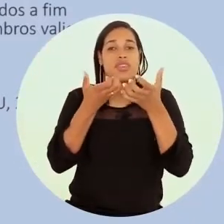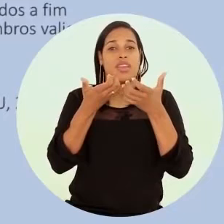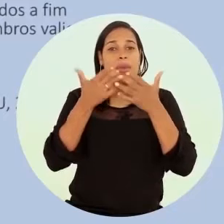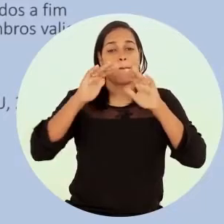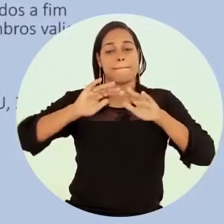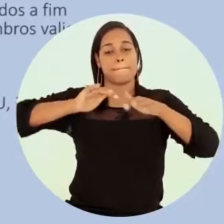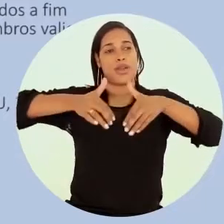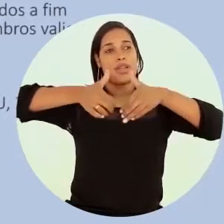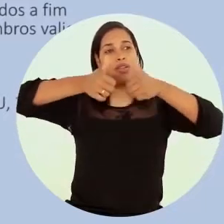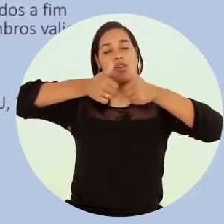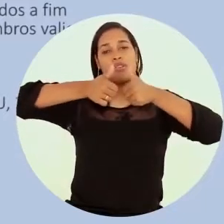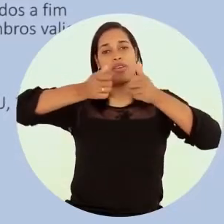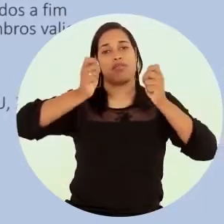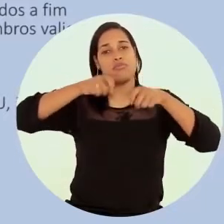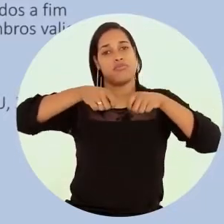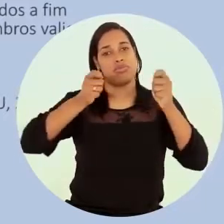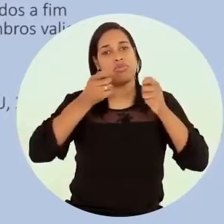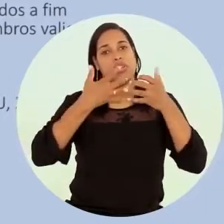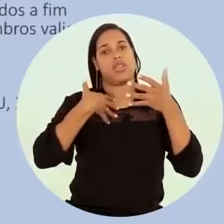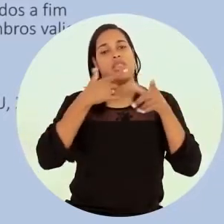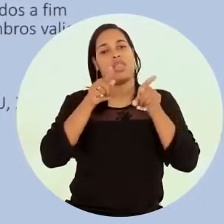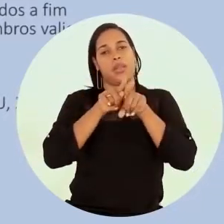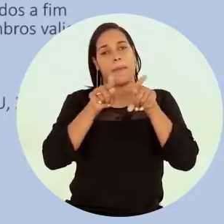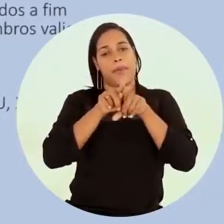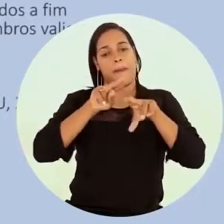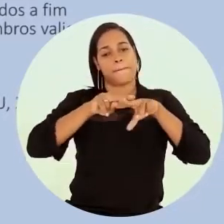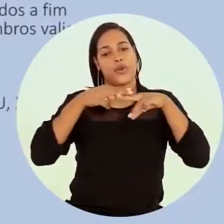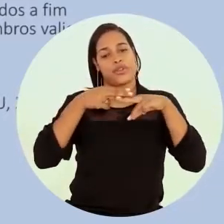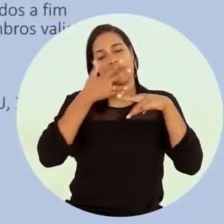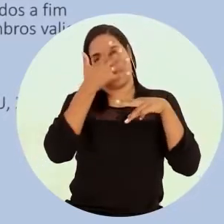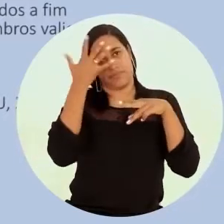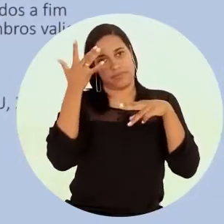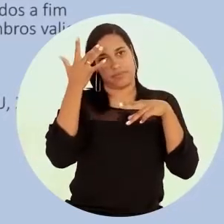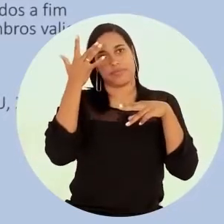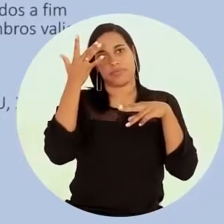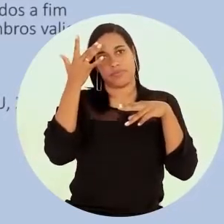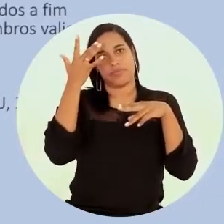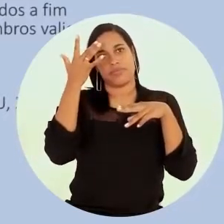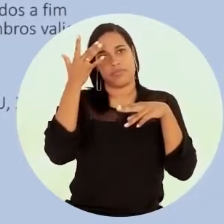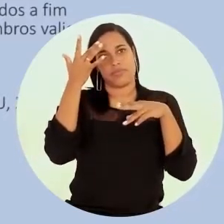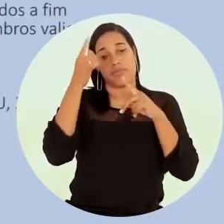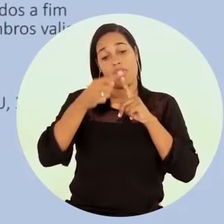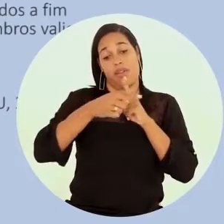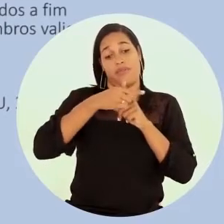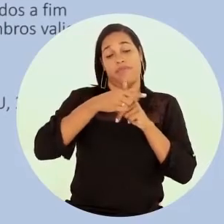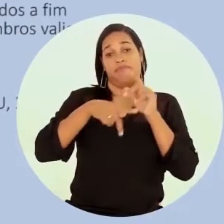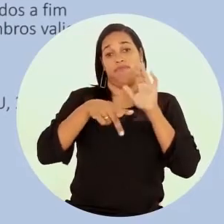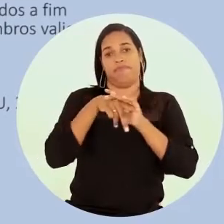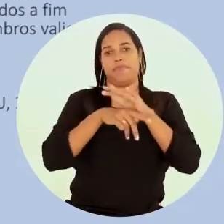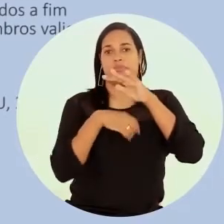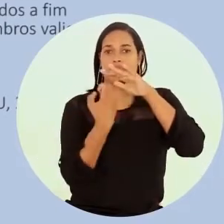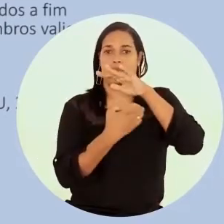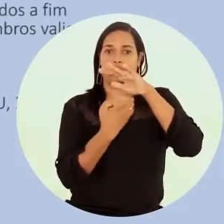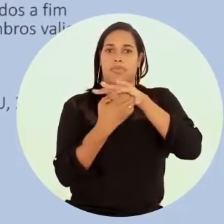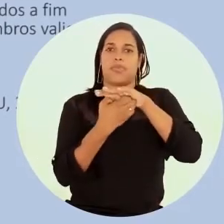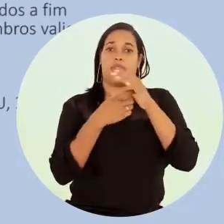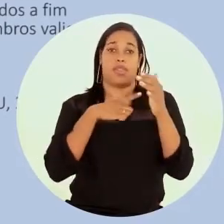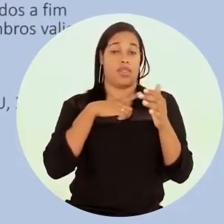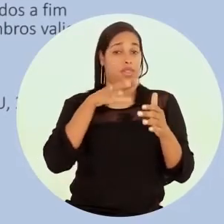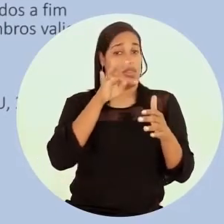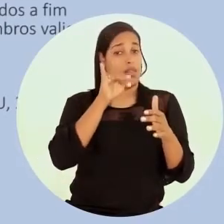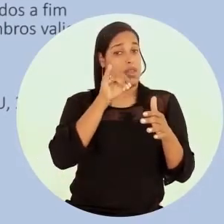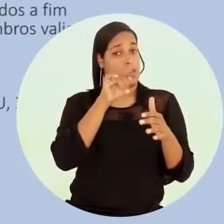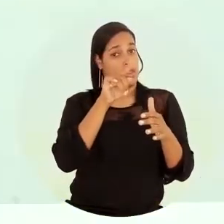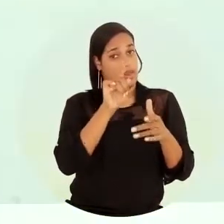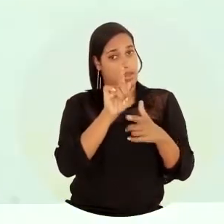as capacidades e motivação das pessoas para trazer benefícios para as próprias empresas. Então, TID,